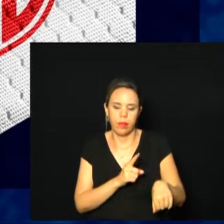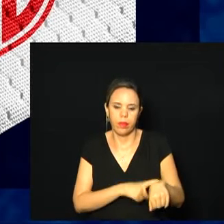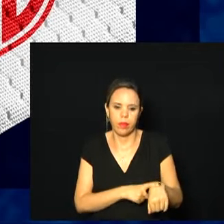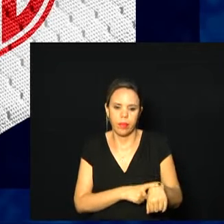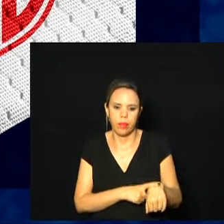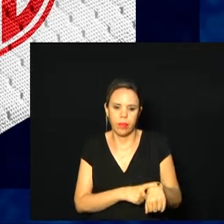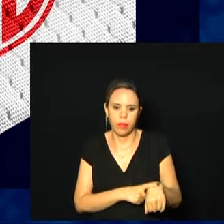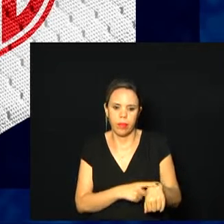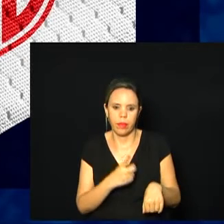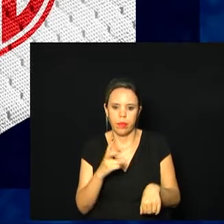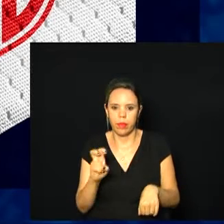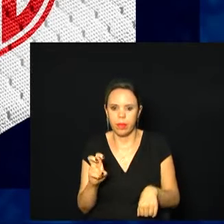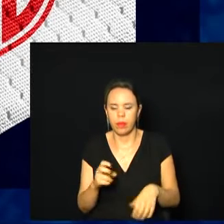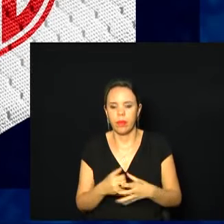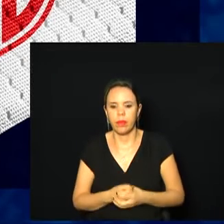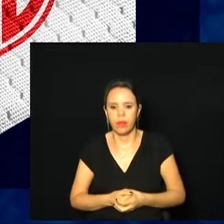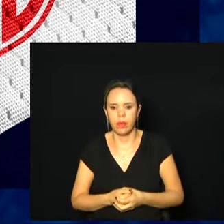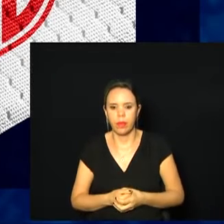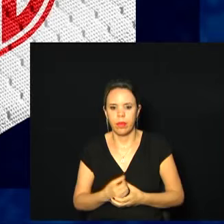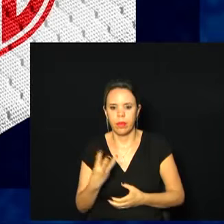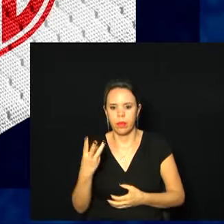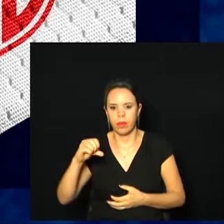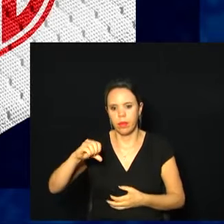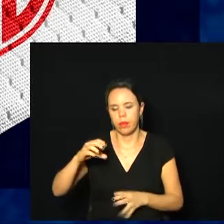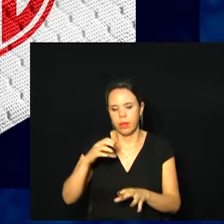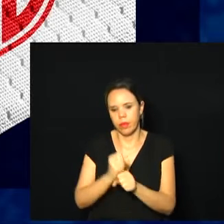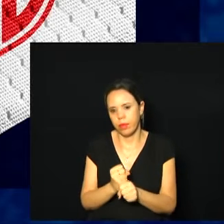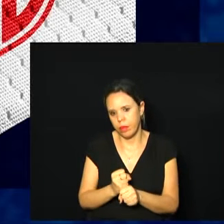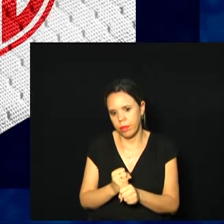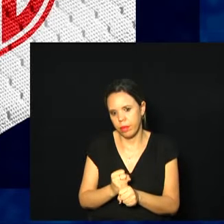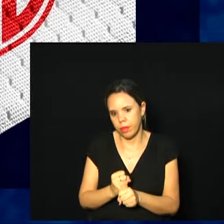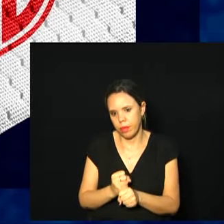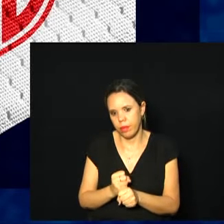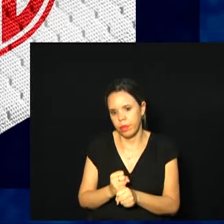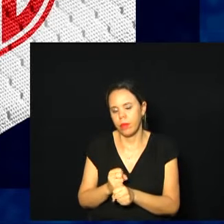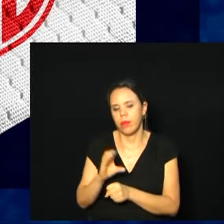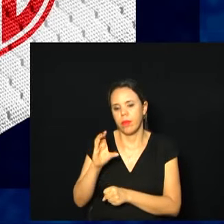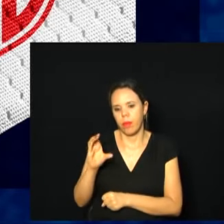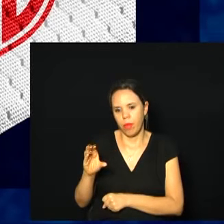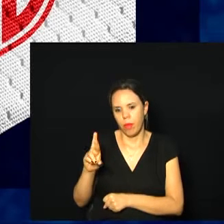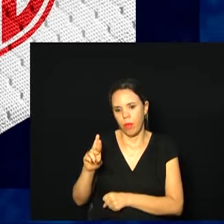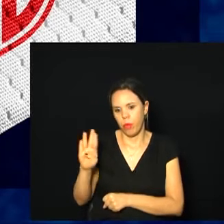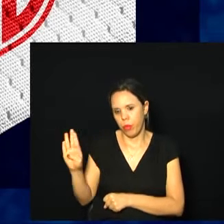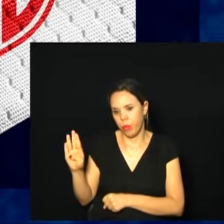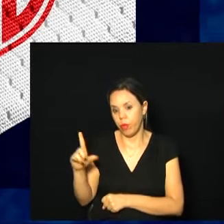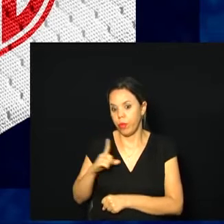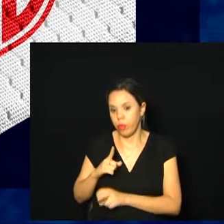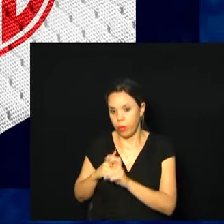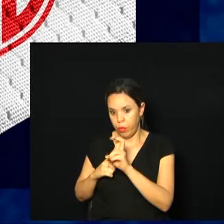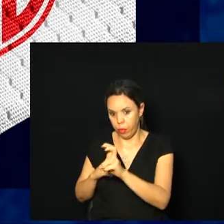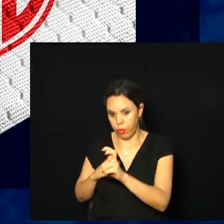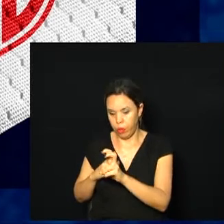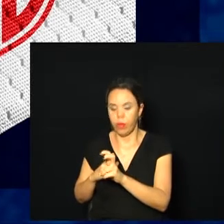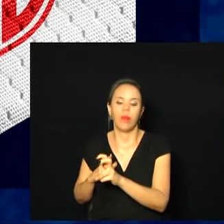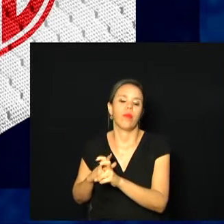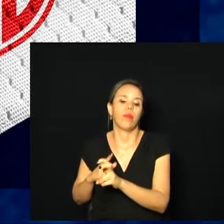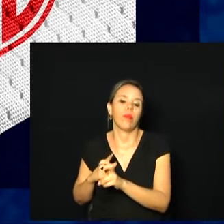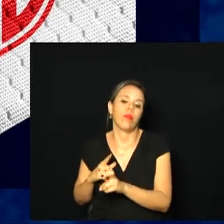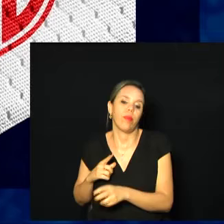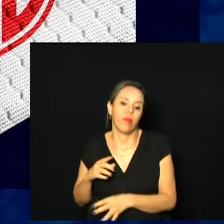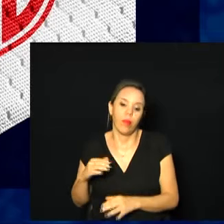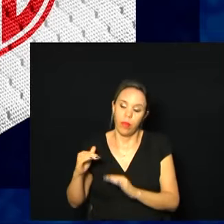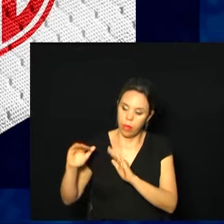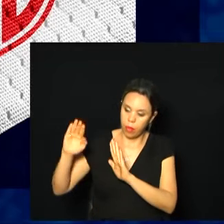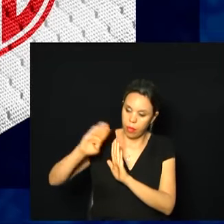Ponte, 15ª colocada com 39 pontos. E o CRB é o 5º colocado, Tem pontuação de equipe que hoje